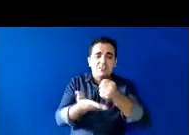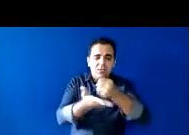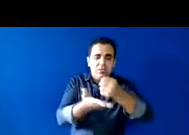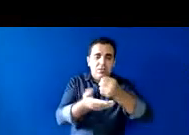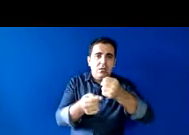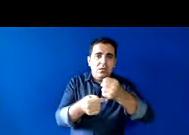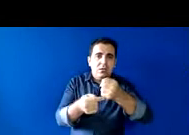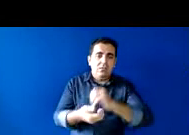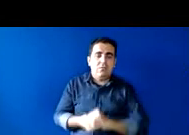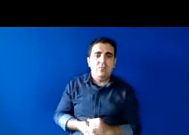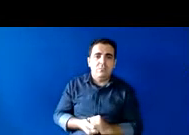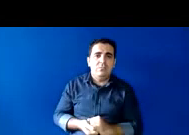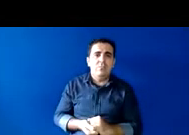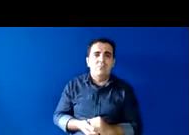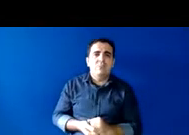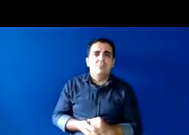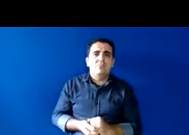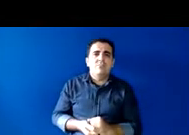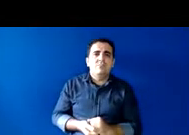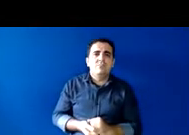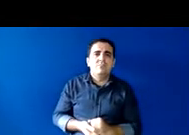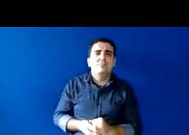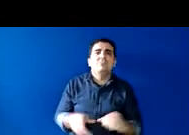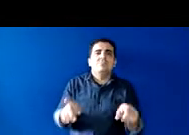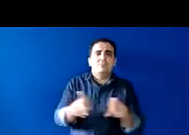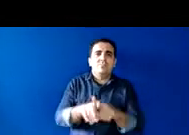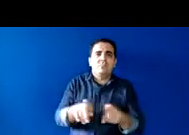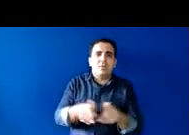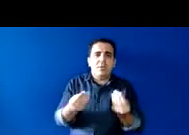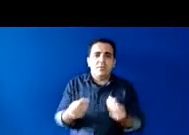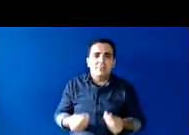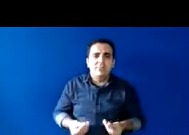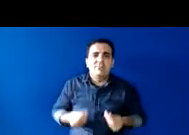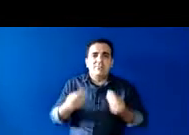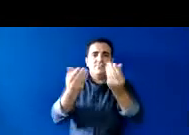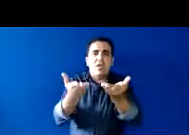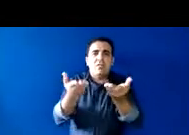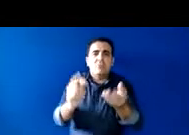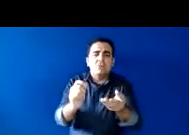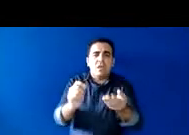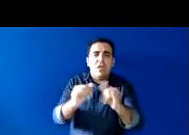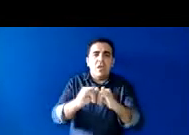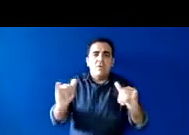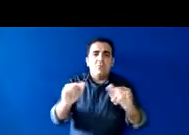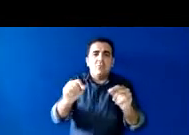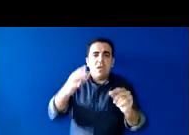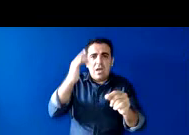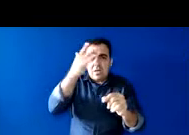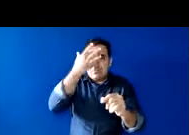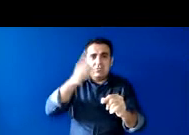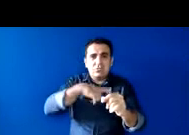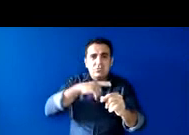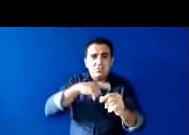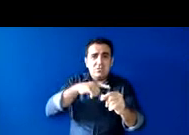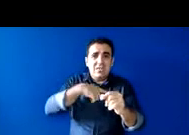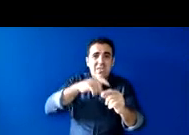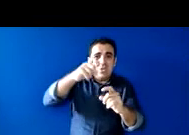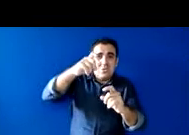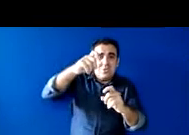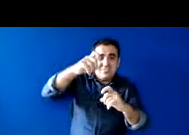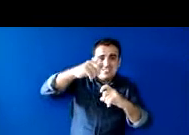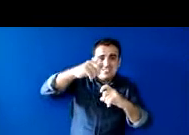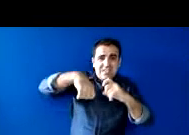e também a oferta de meios para que as pessoas tenham um sexo seguro para a prevenção